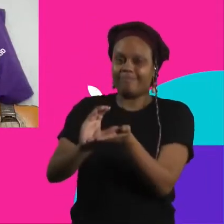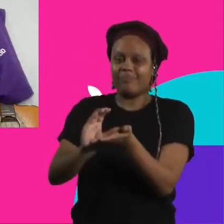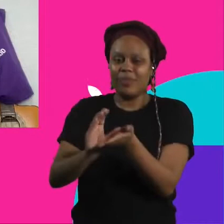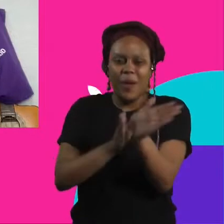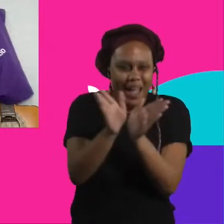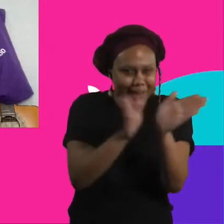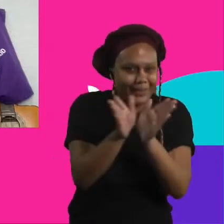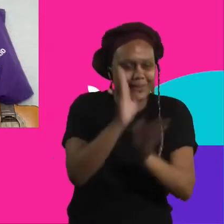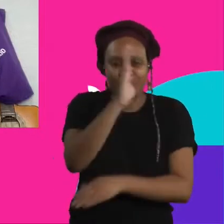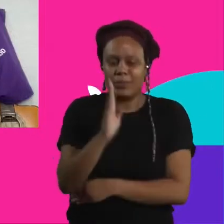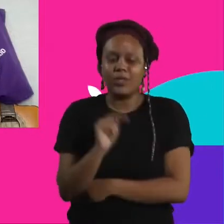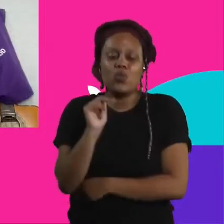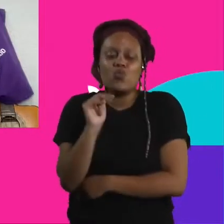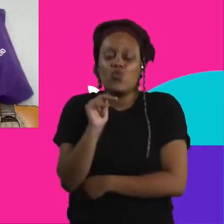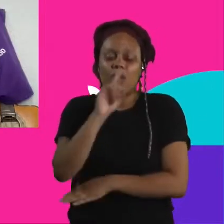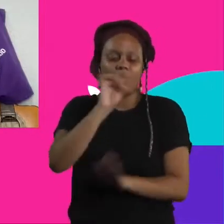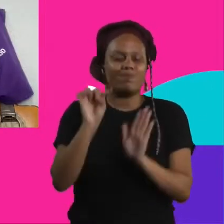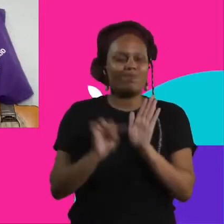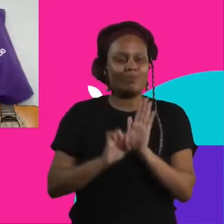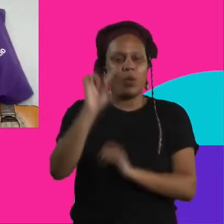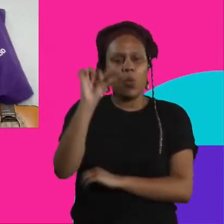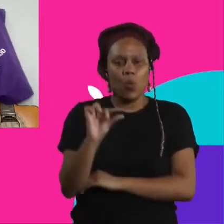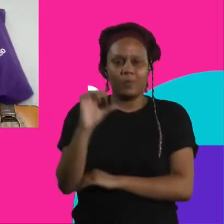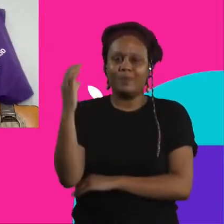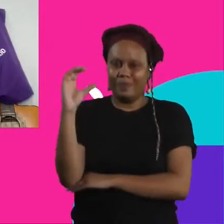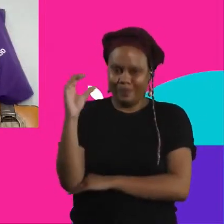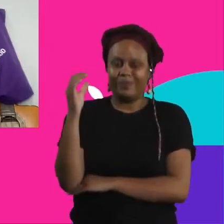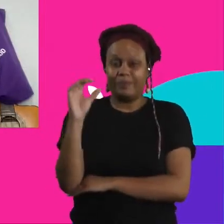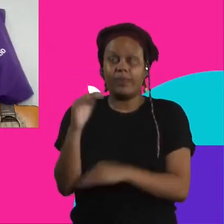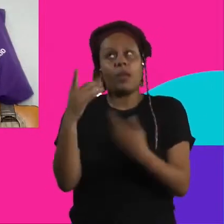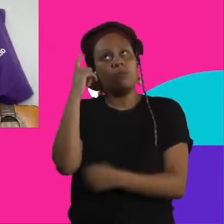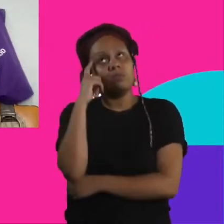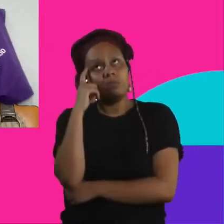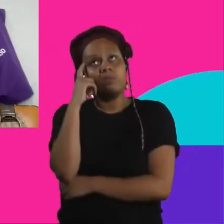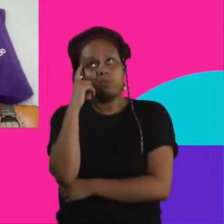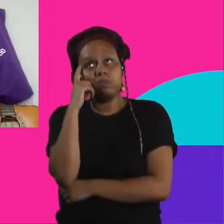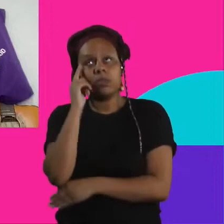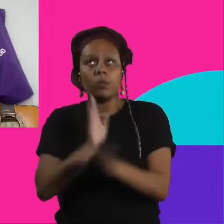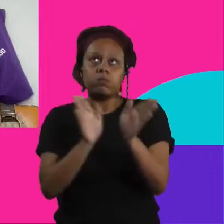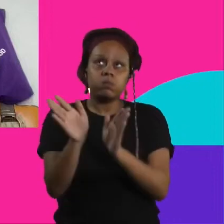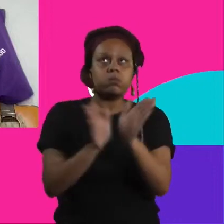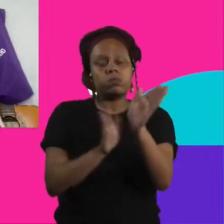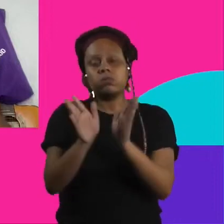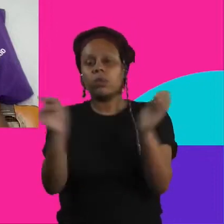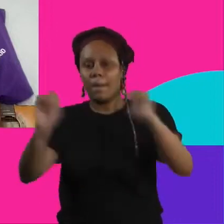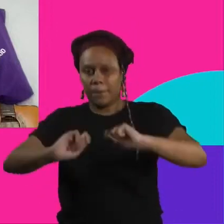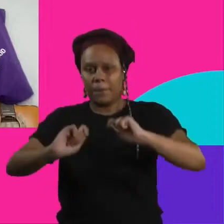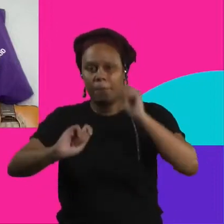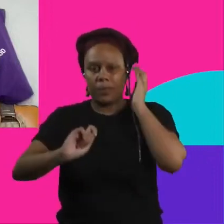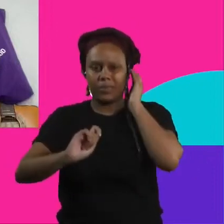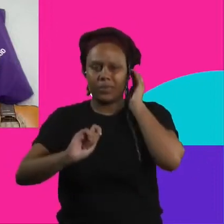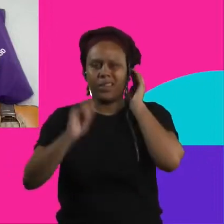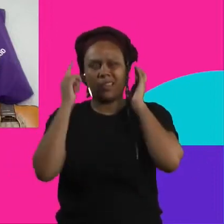baixo, né? E pensando em alternativas para o sistema financeiro e criar